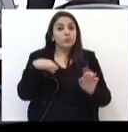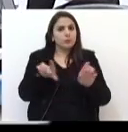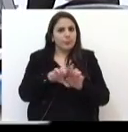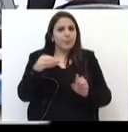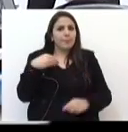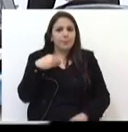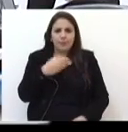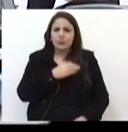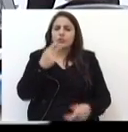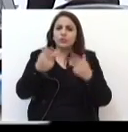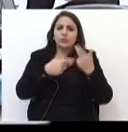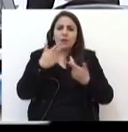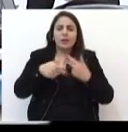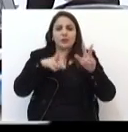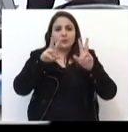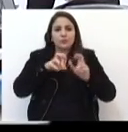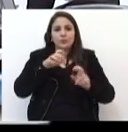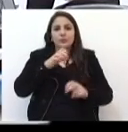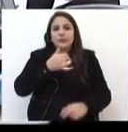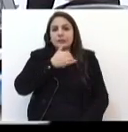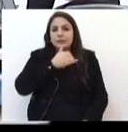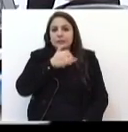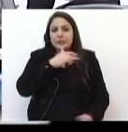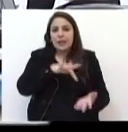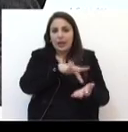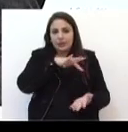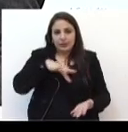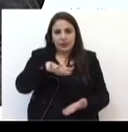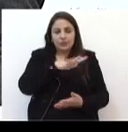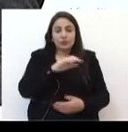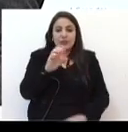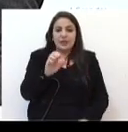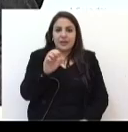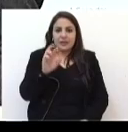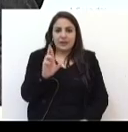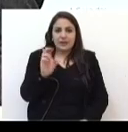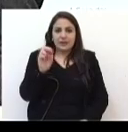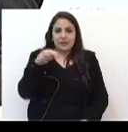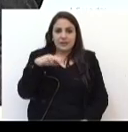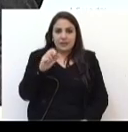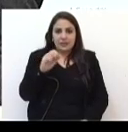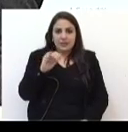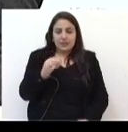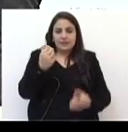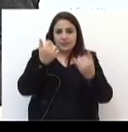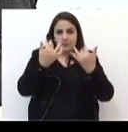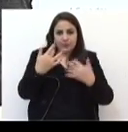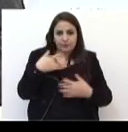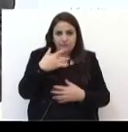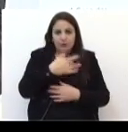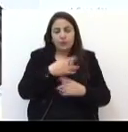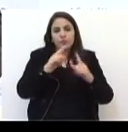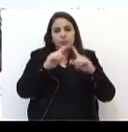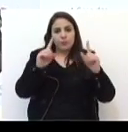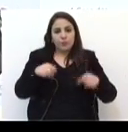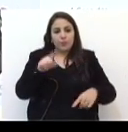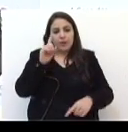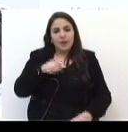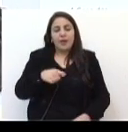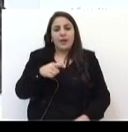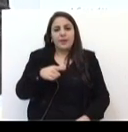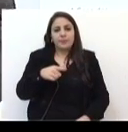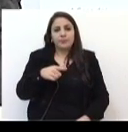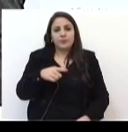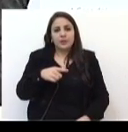médicos, comentaram sobre essa triste realidade. Hernani Leimer explicou que a saúde pública tornou-se um fardo para